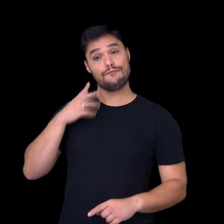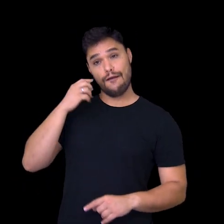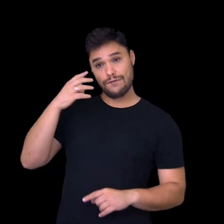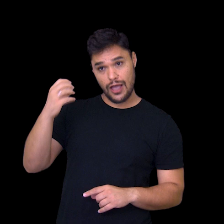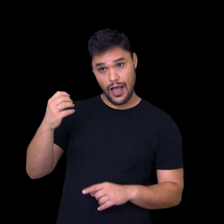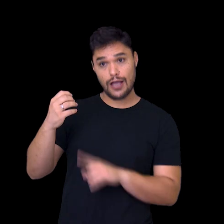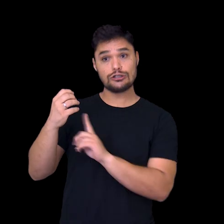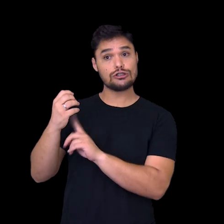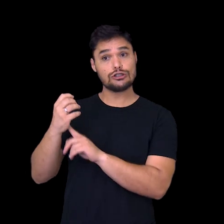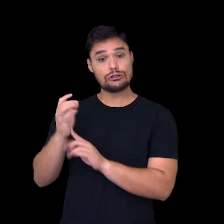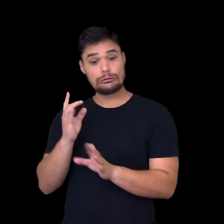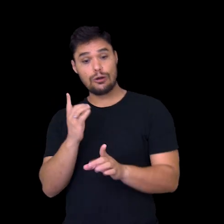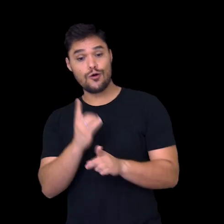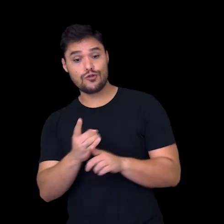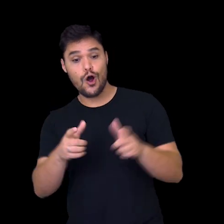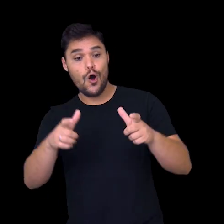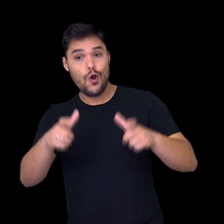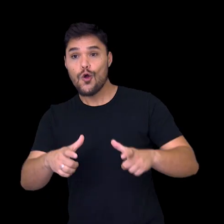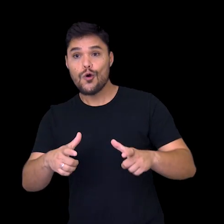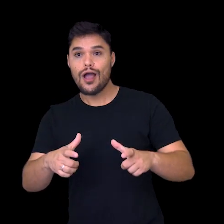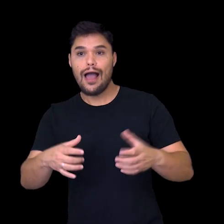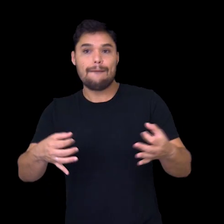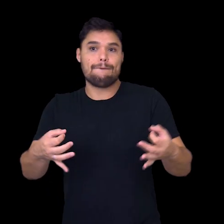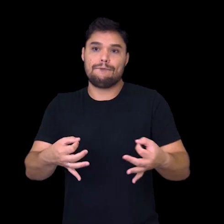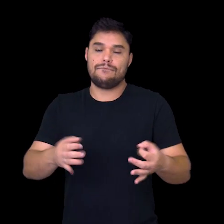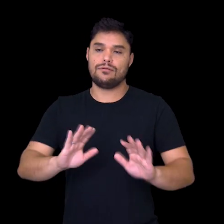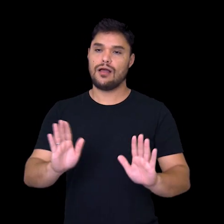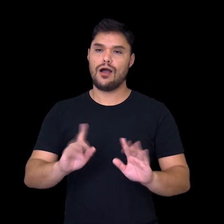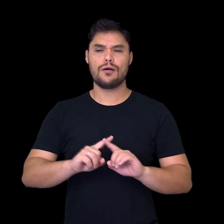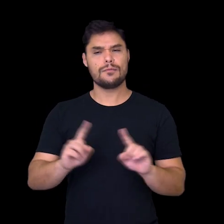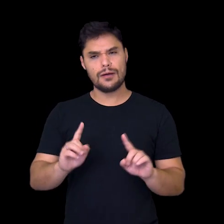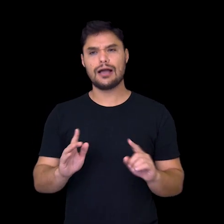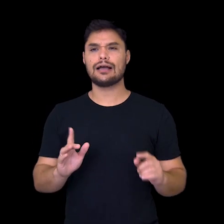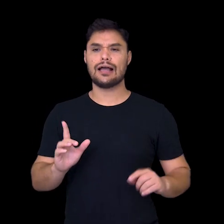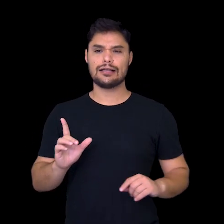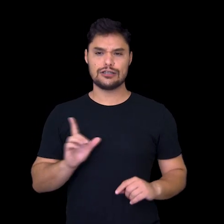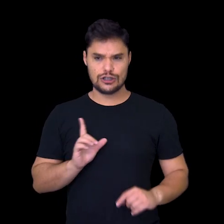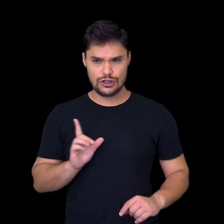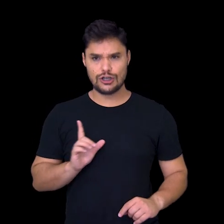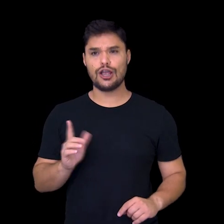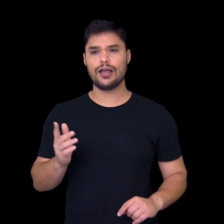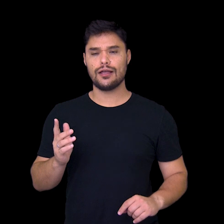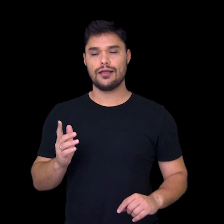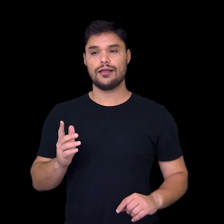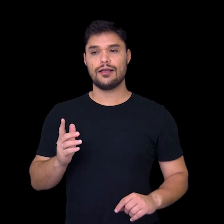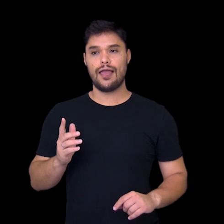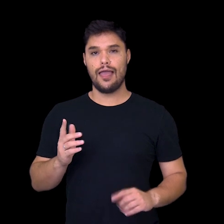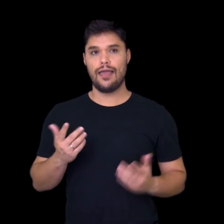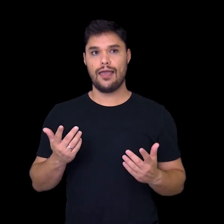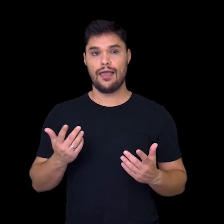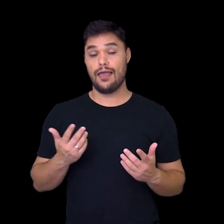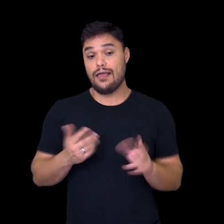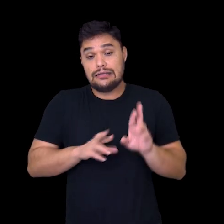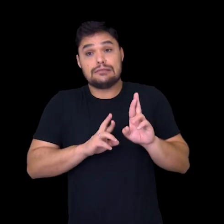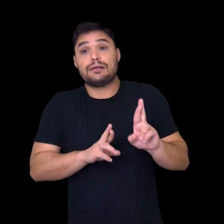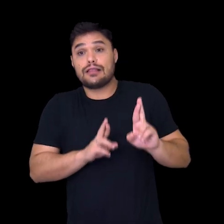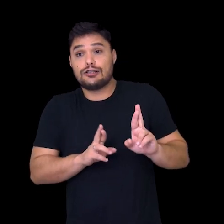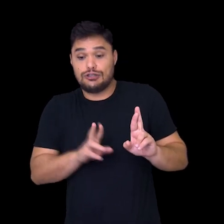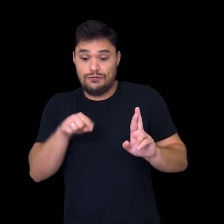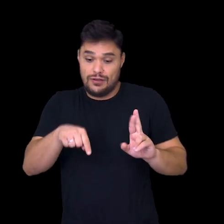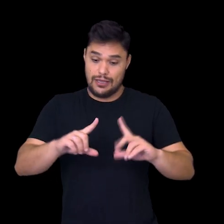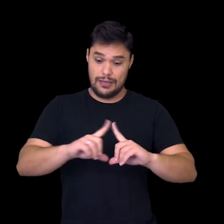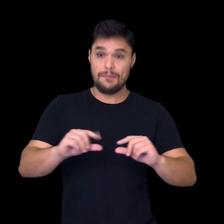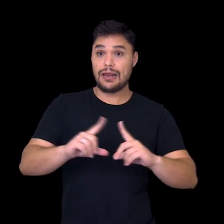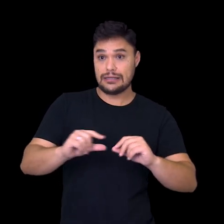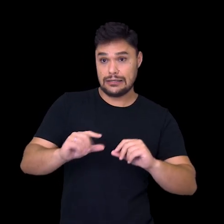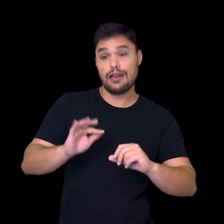Deusdedit comentou indica, não é um lugar preciso. Então a gente pode dizer que há uma